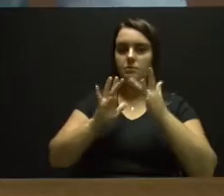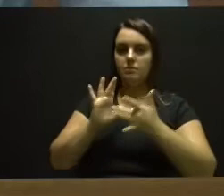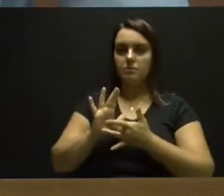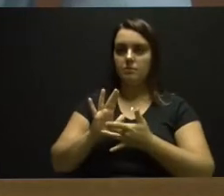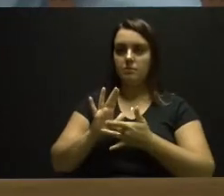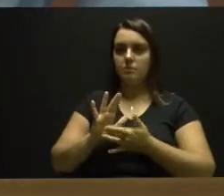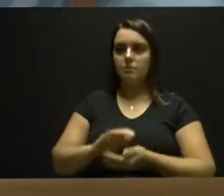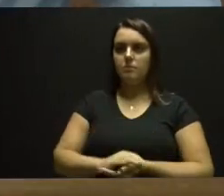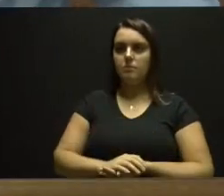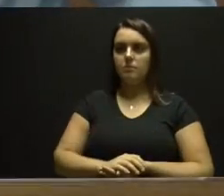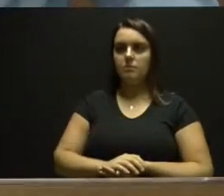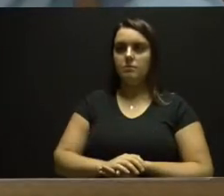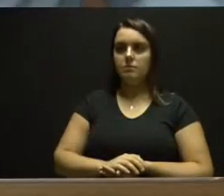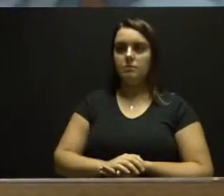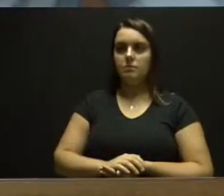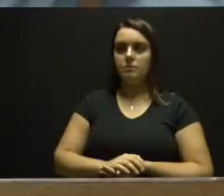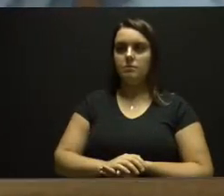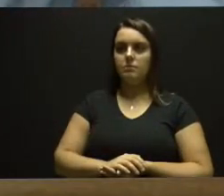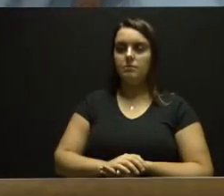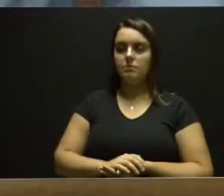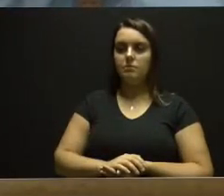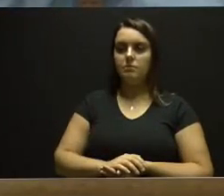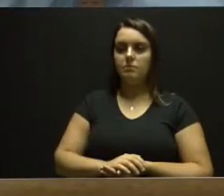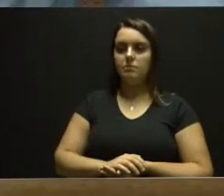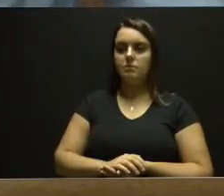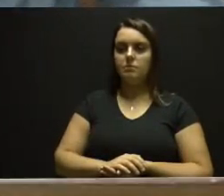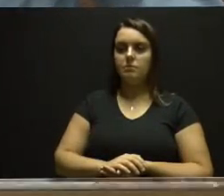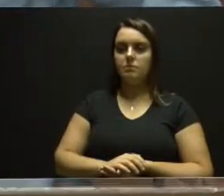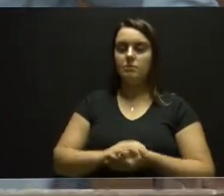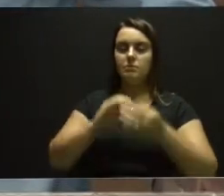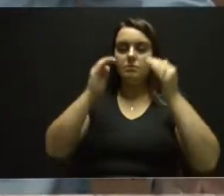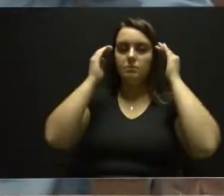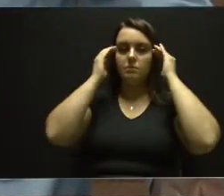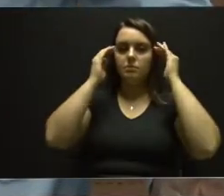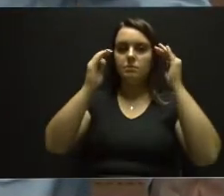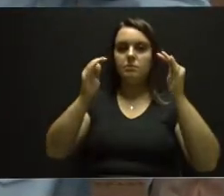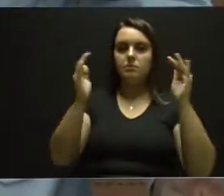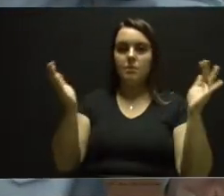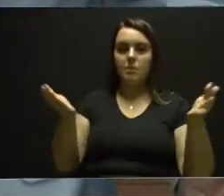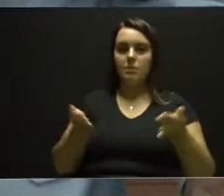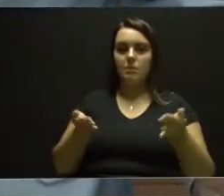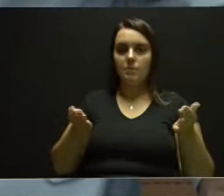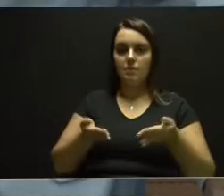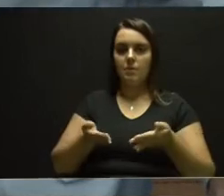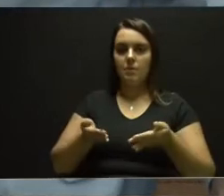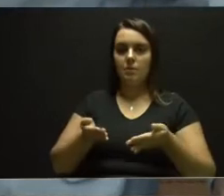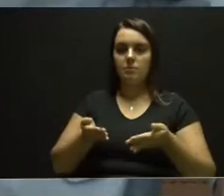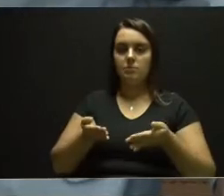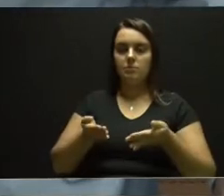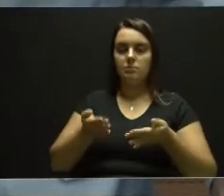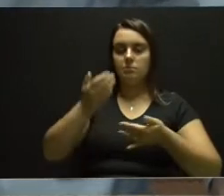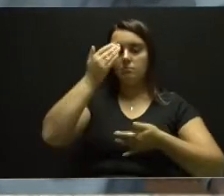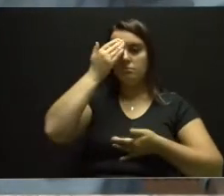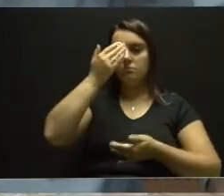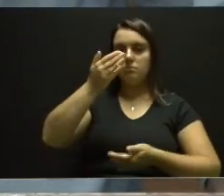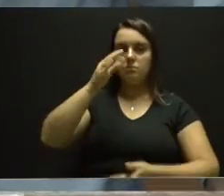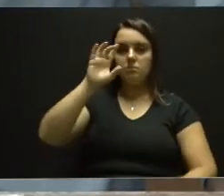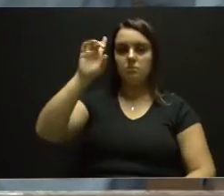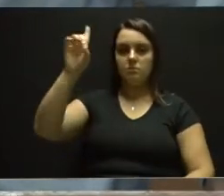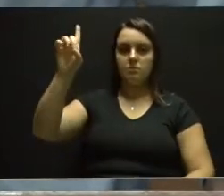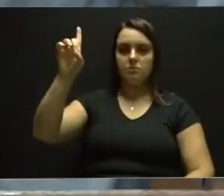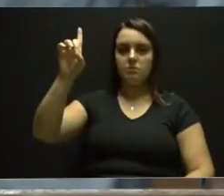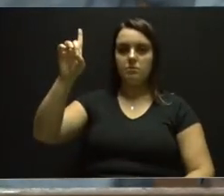muito me honra aqui nessa casa eu tenho a agradecer a deus